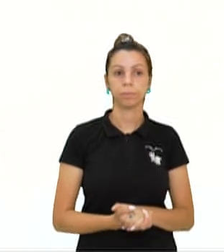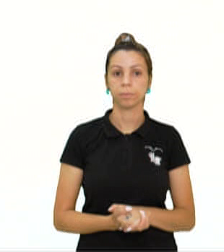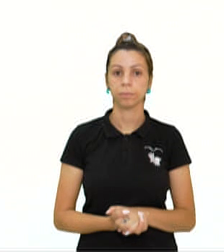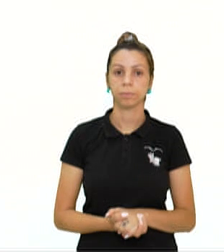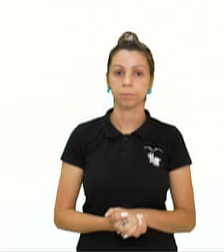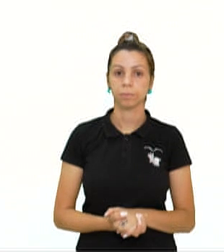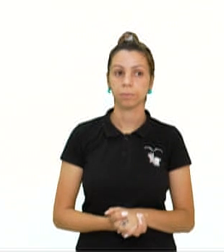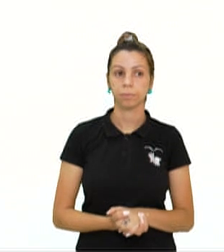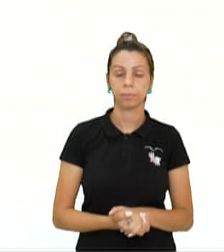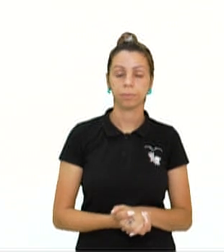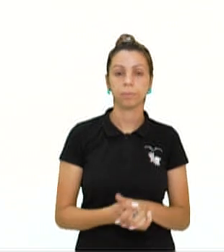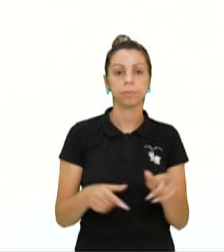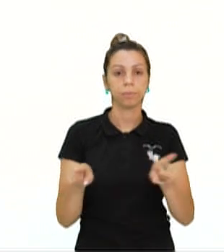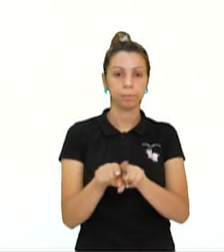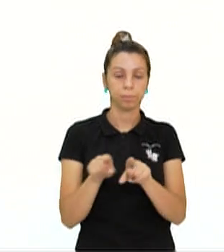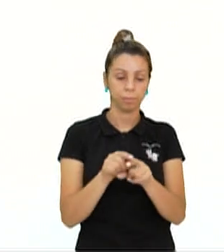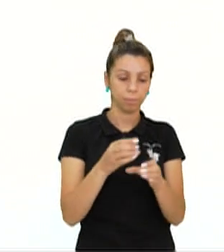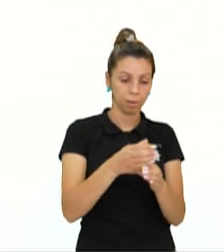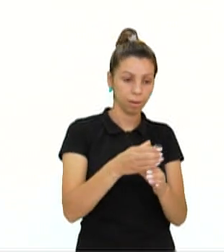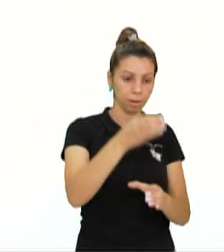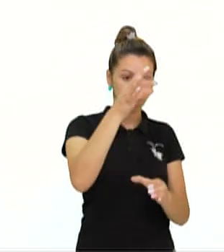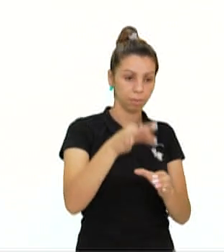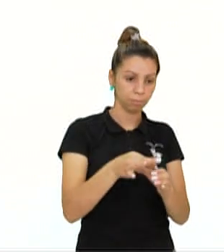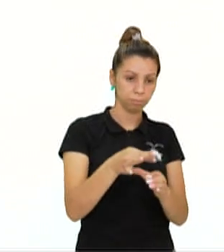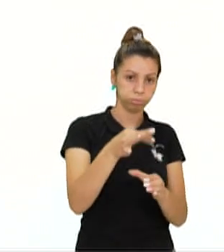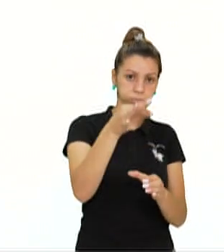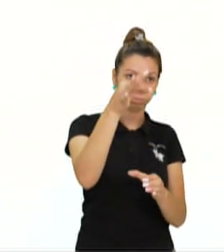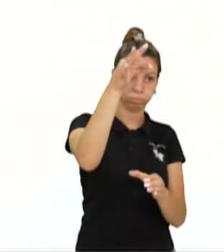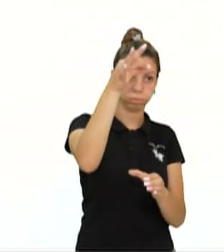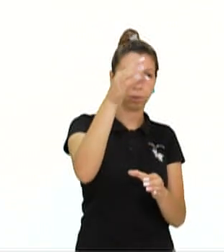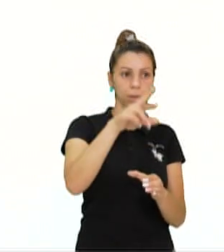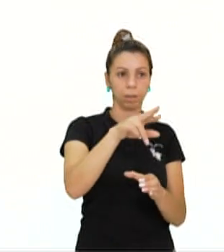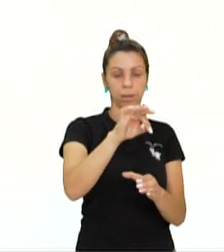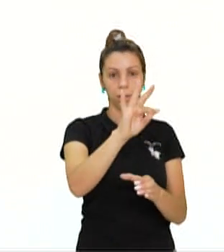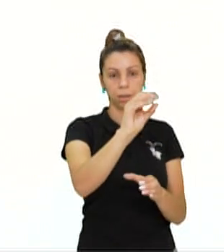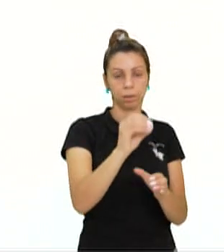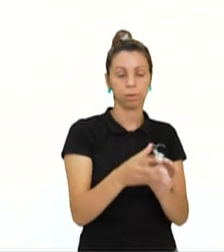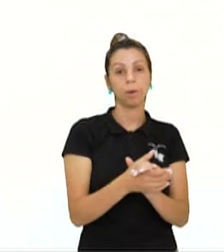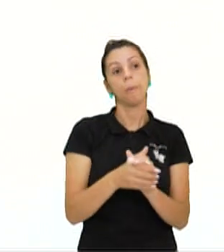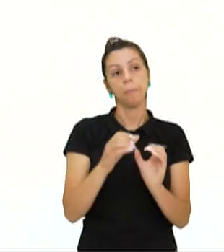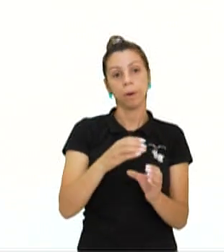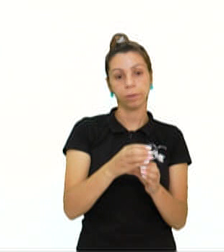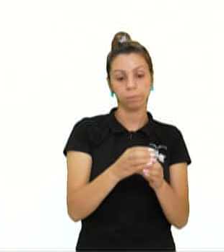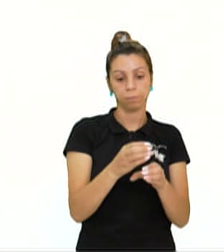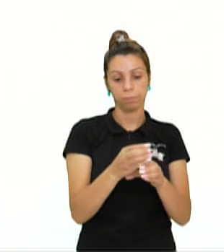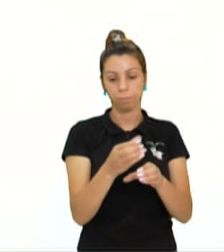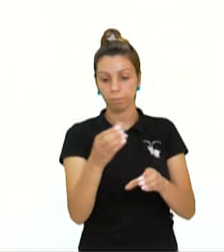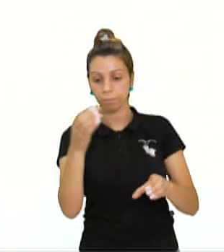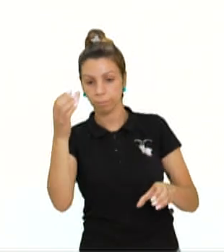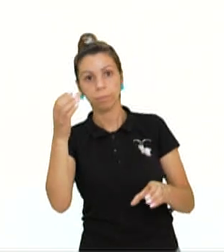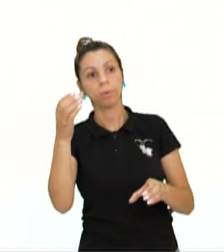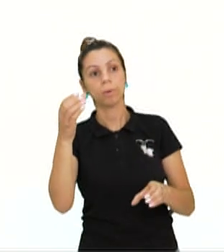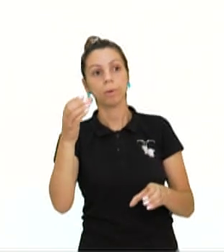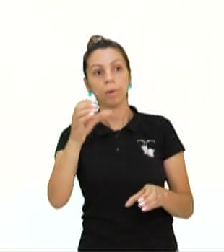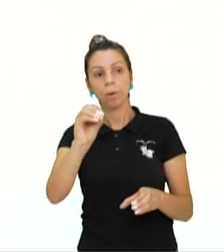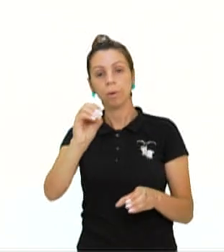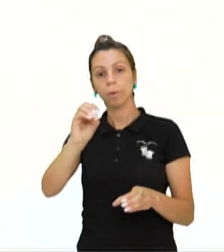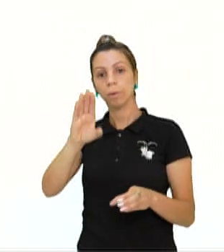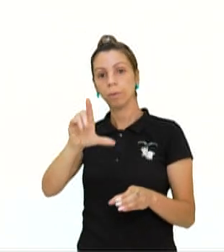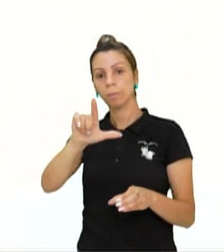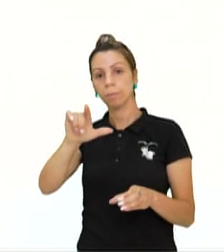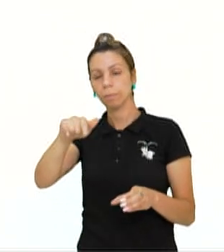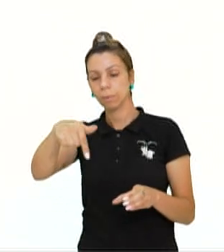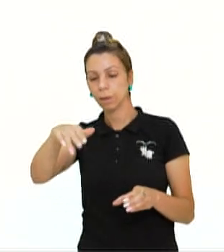Além do cilindro reto, que é a figura que eu tenho aqui, eu posso ter um cilindro oblíquo, O que muda do reto para